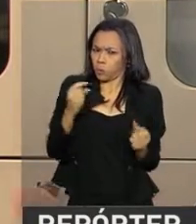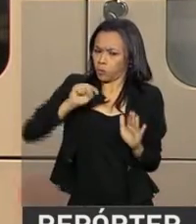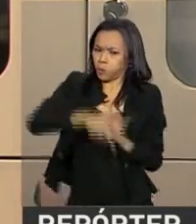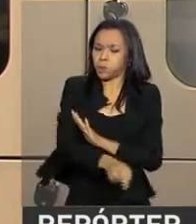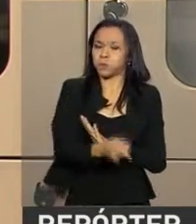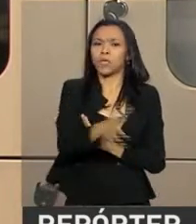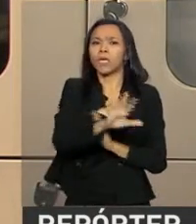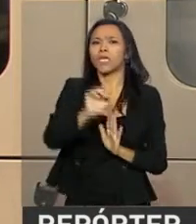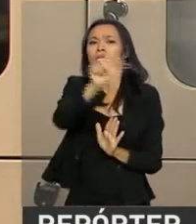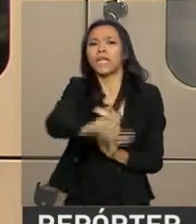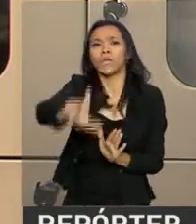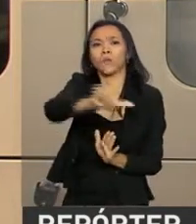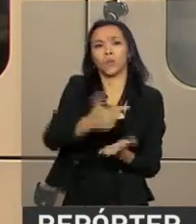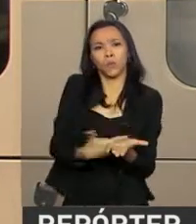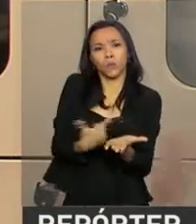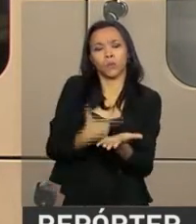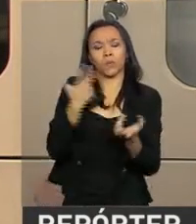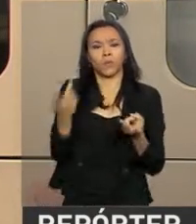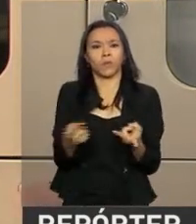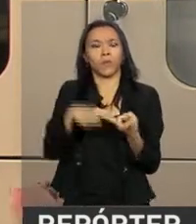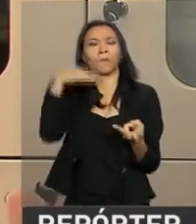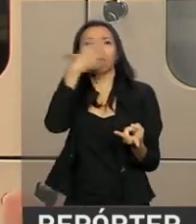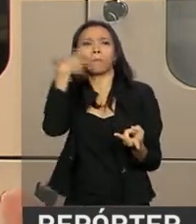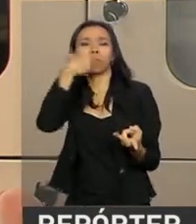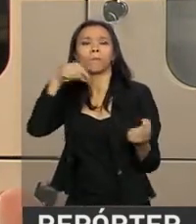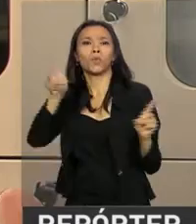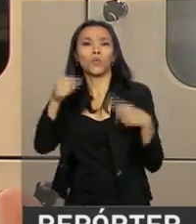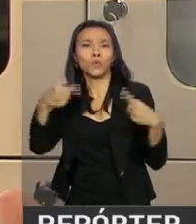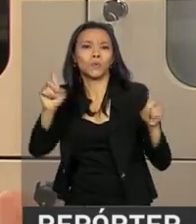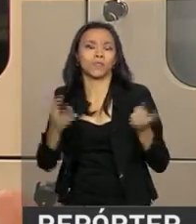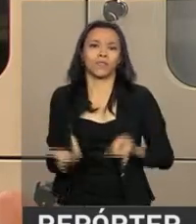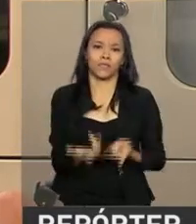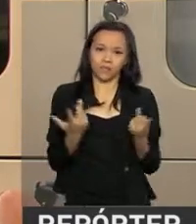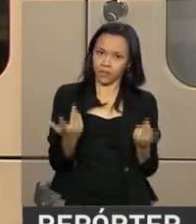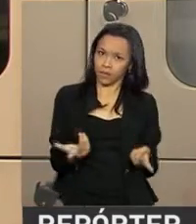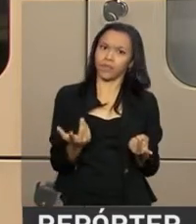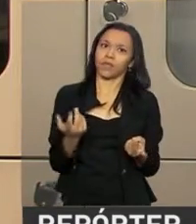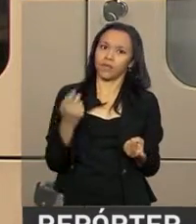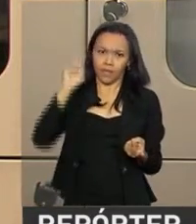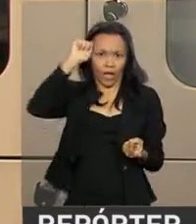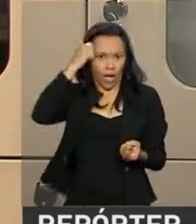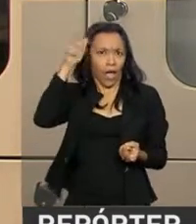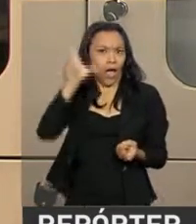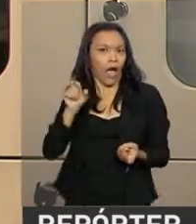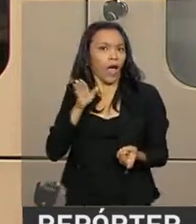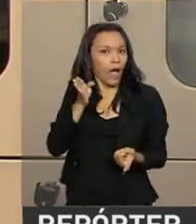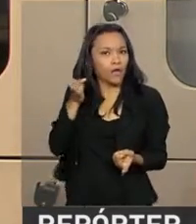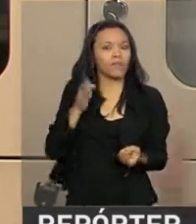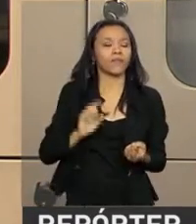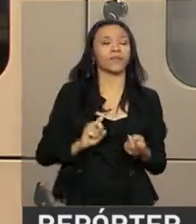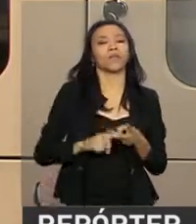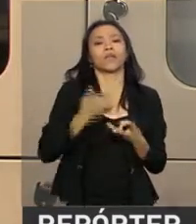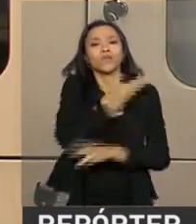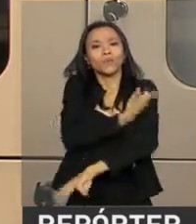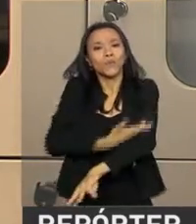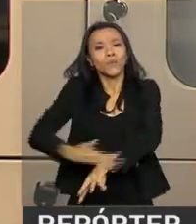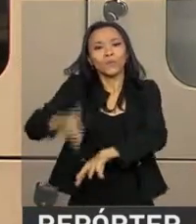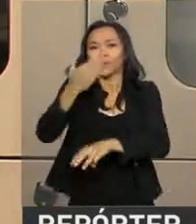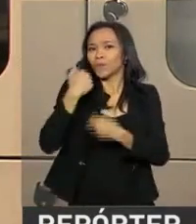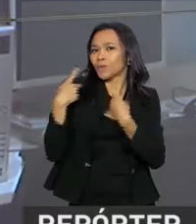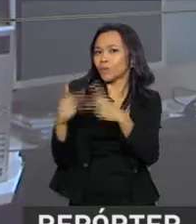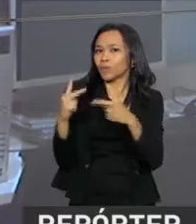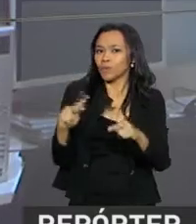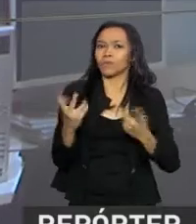da literatura, da música, da música africana, dos costumes